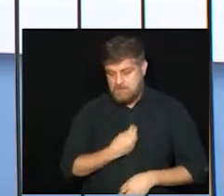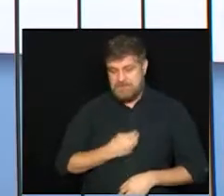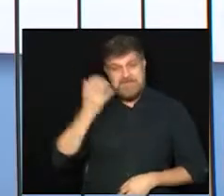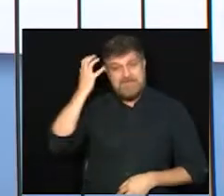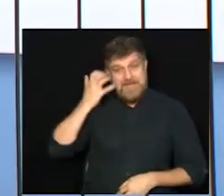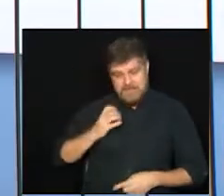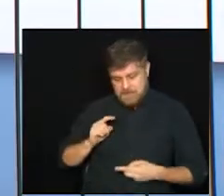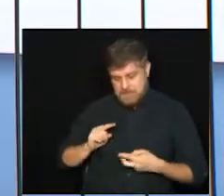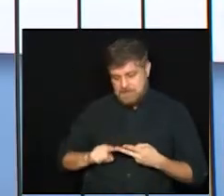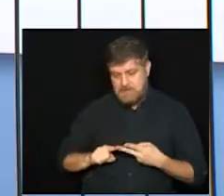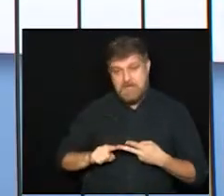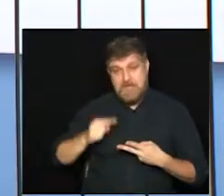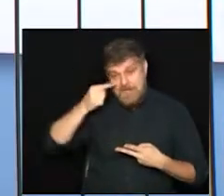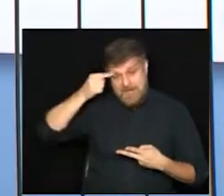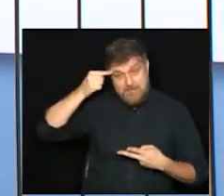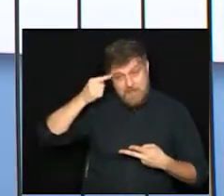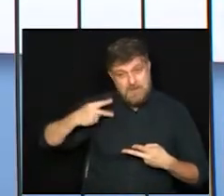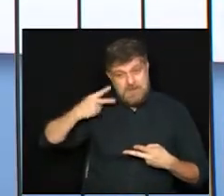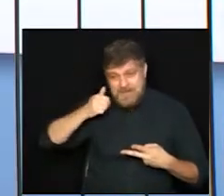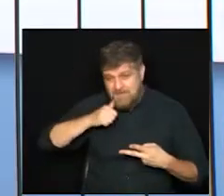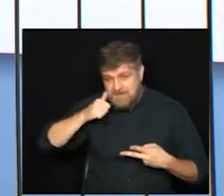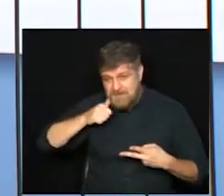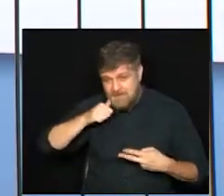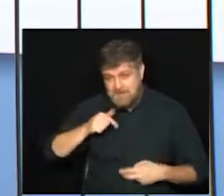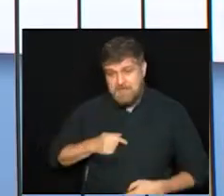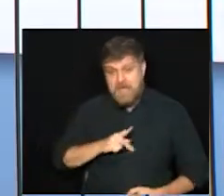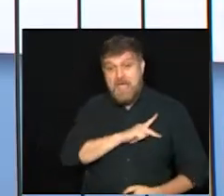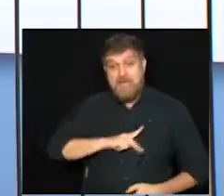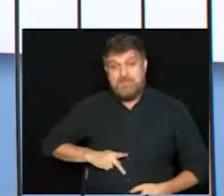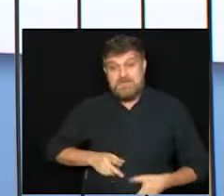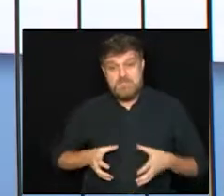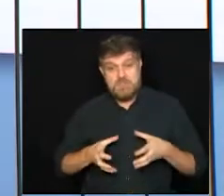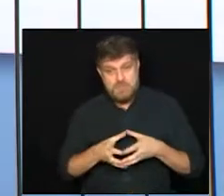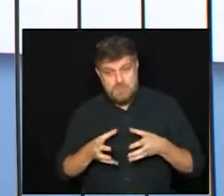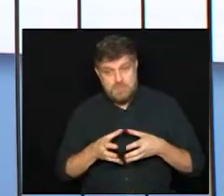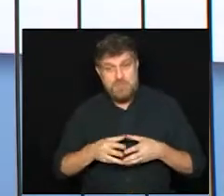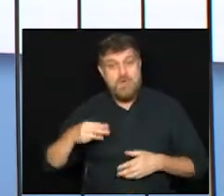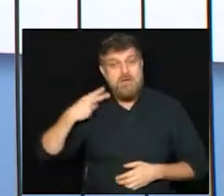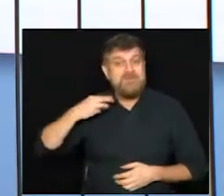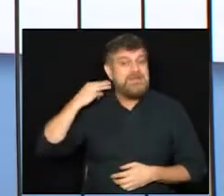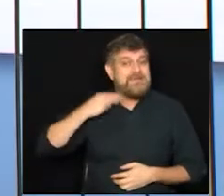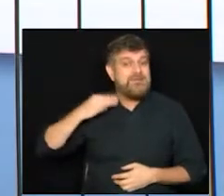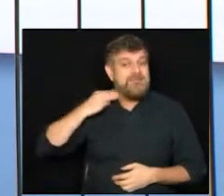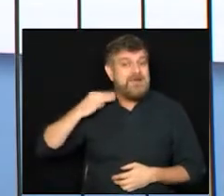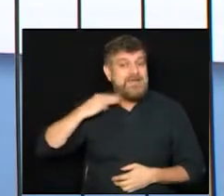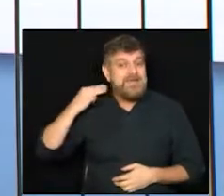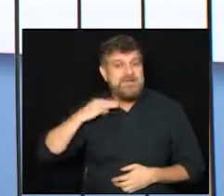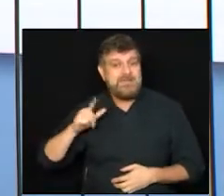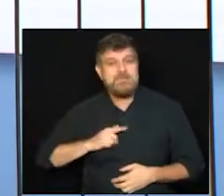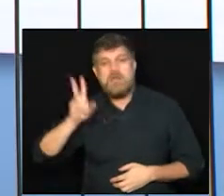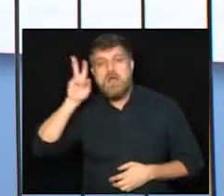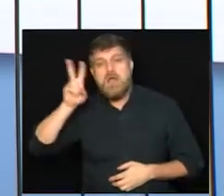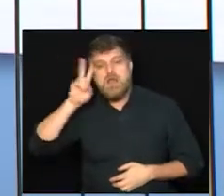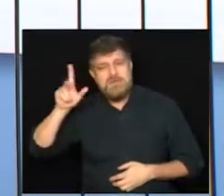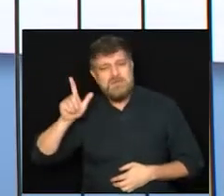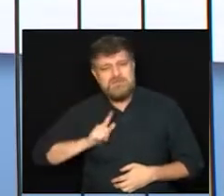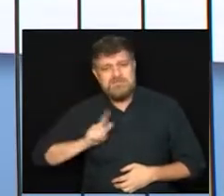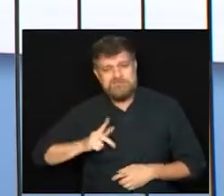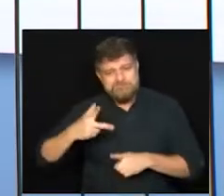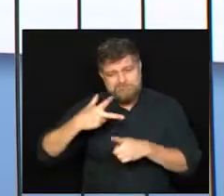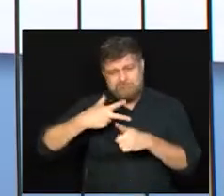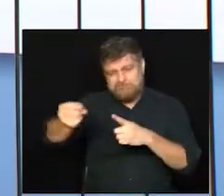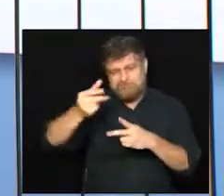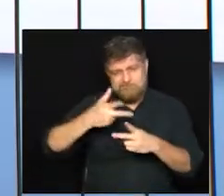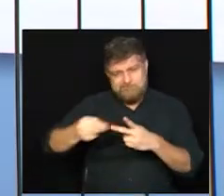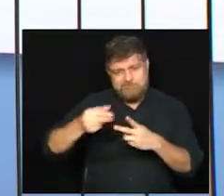Guida Calisto e Paola Miguel. A presidente da comissão, que é a vereadora Mariana Conte, lembrou das conquistas